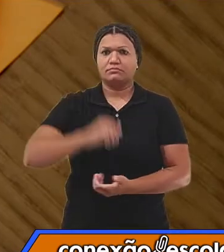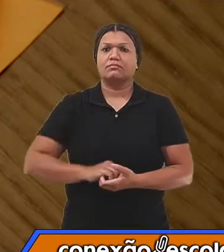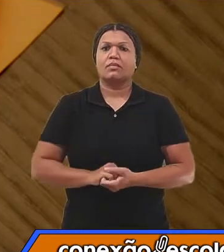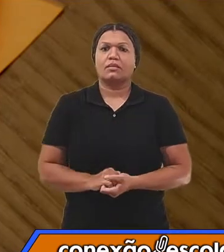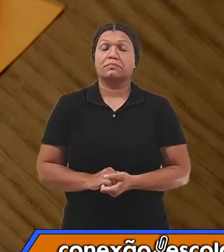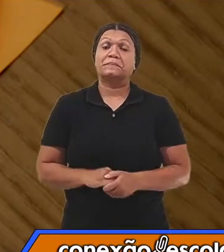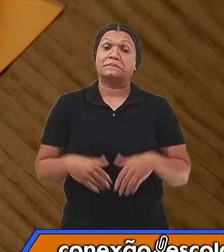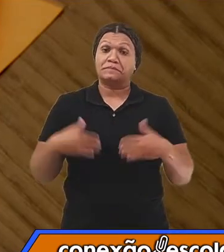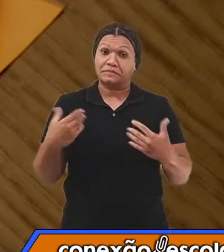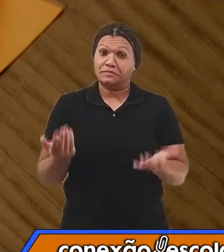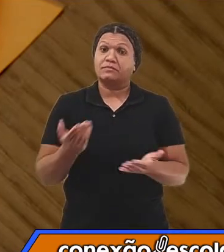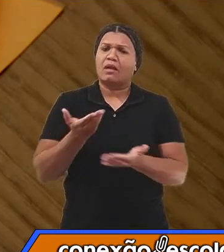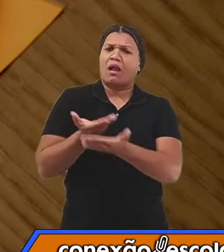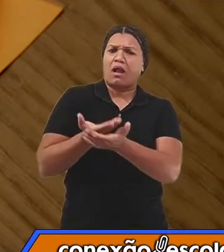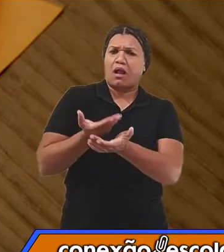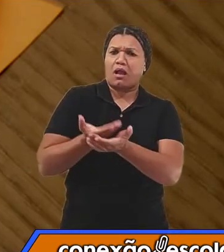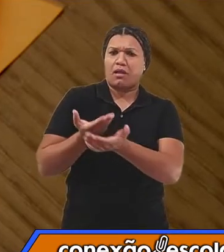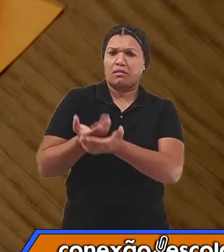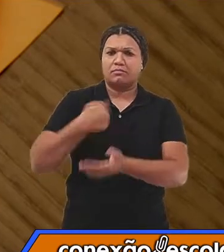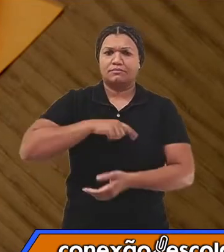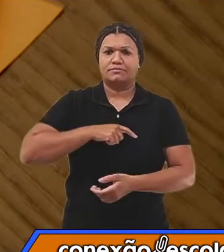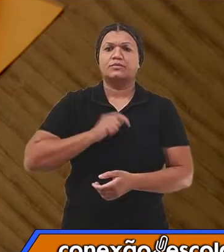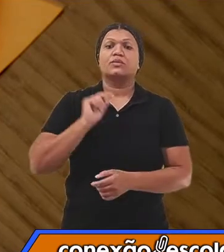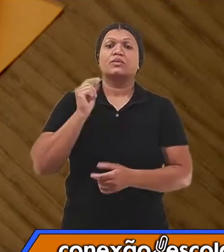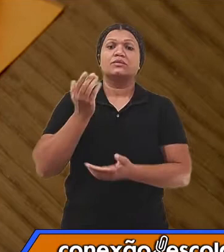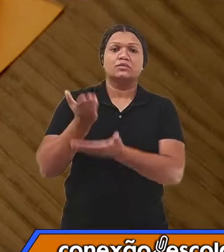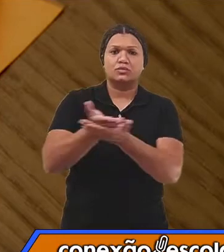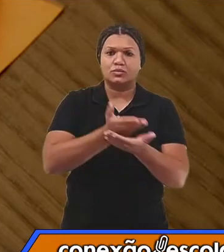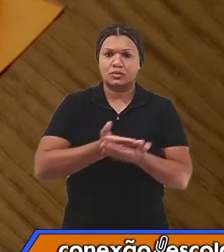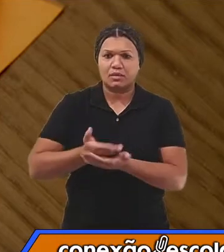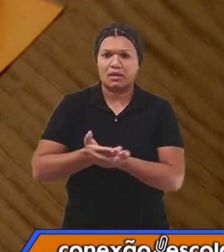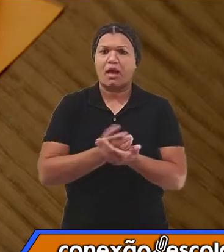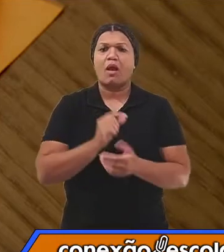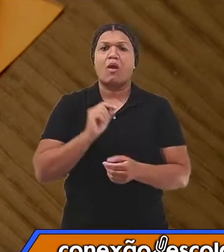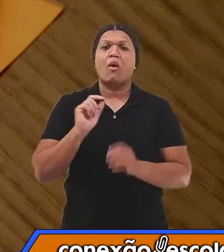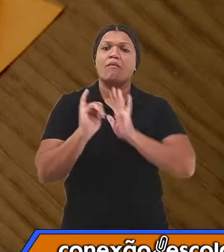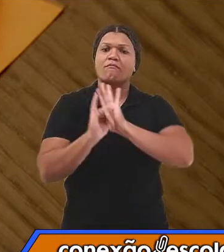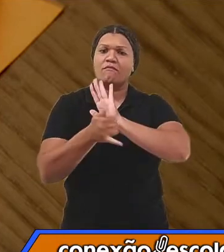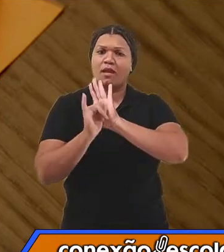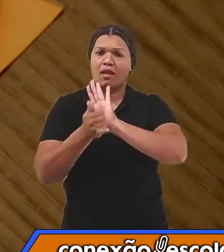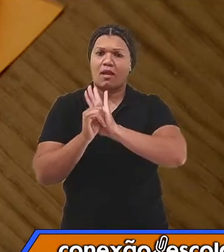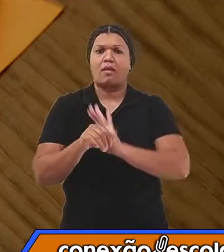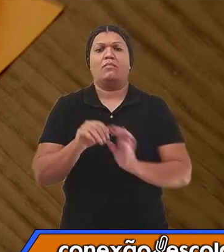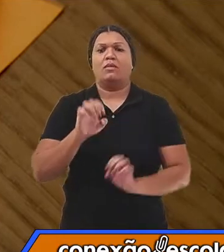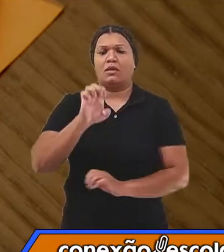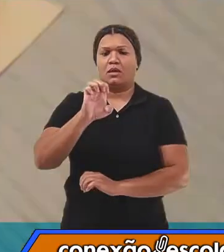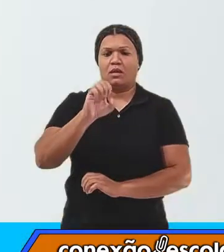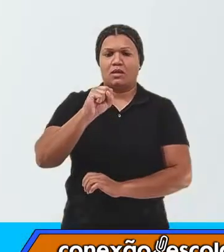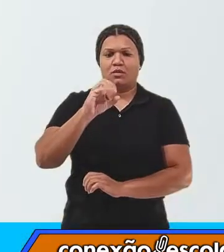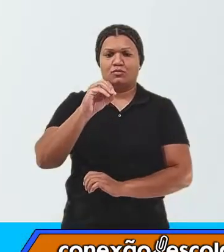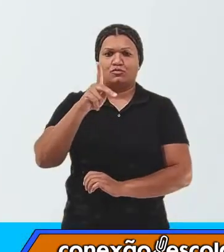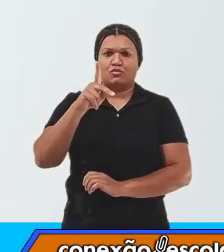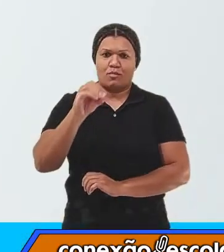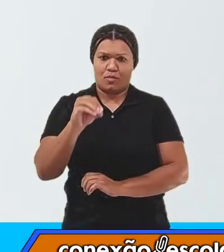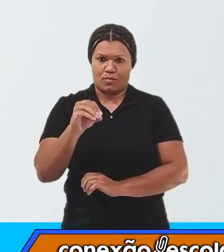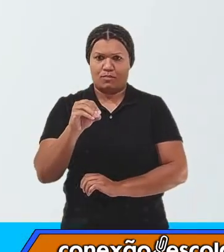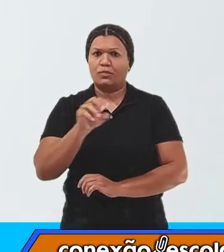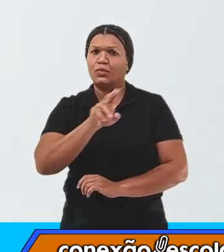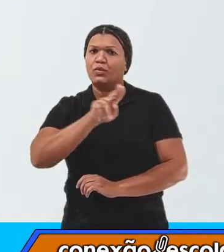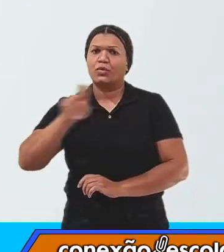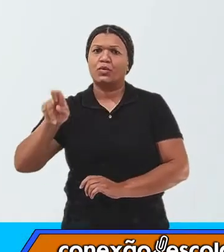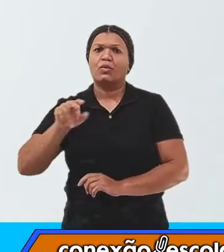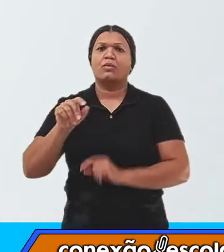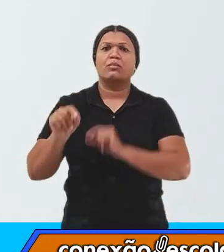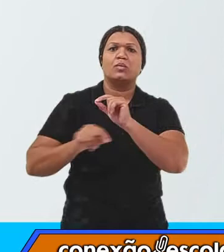Nessa aula, a gente vai estudar uma fábula do Esopo. A fábula do Esopo que a gente vai estudar se chama